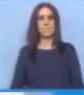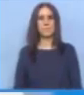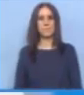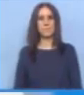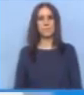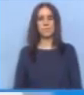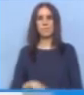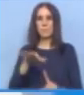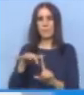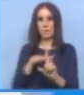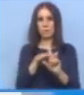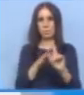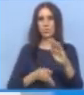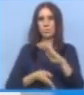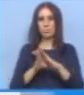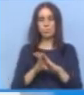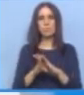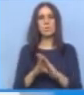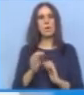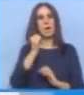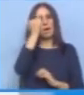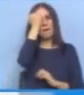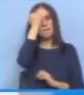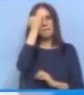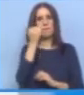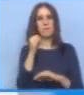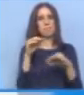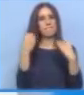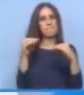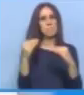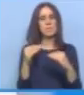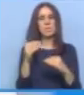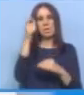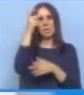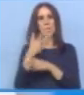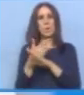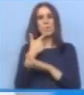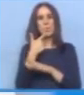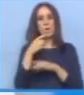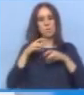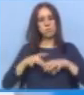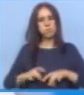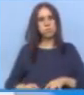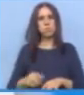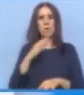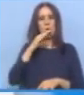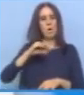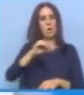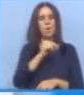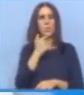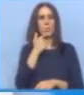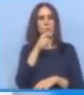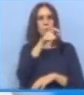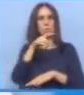Os apóstolos partiram e pregaram arrependimento, expulsaram muitos demónios, ungiram com óleo muitos